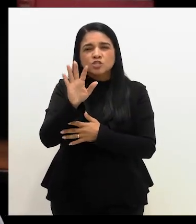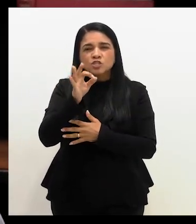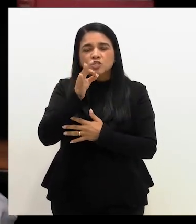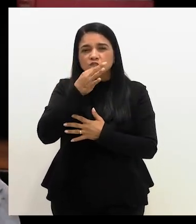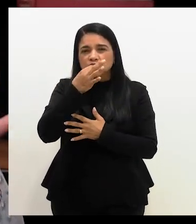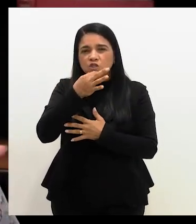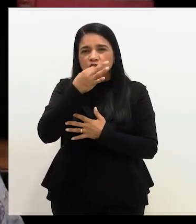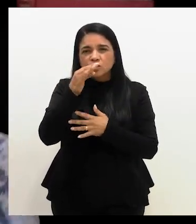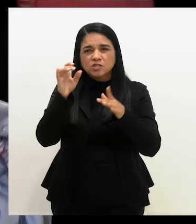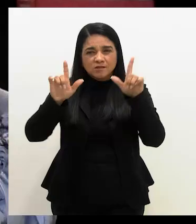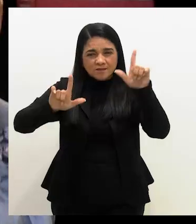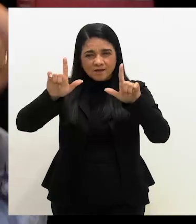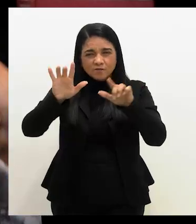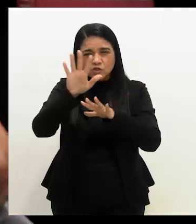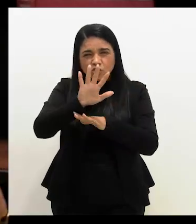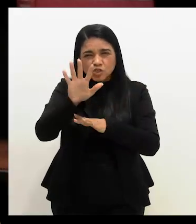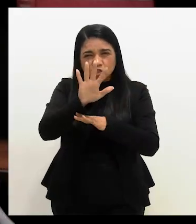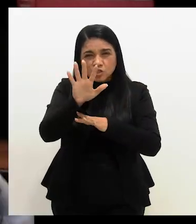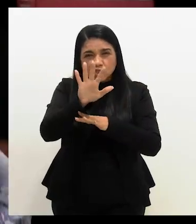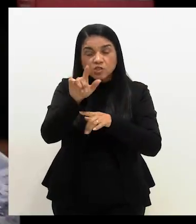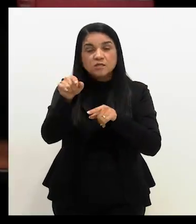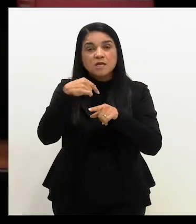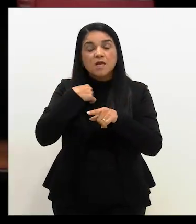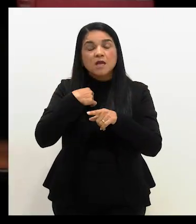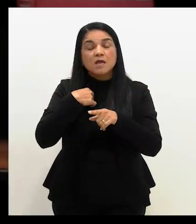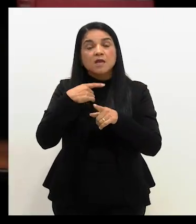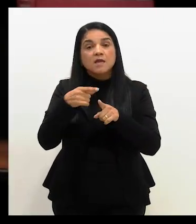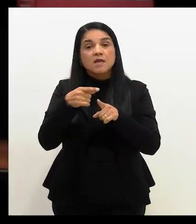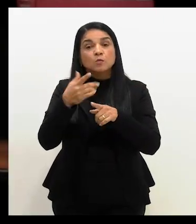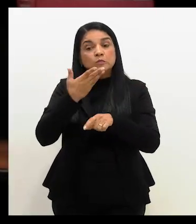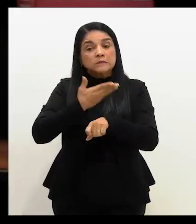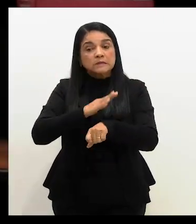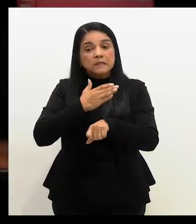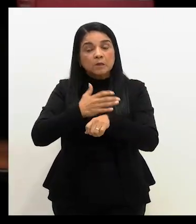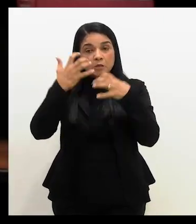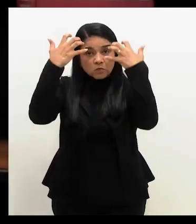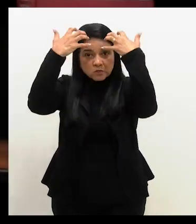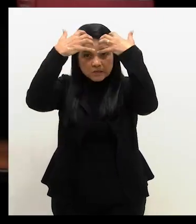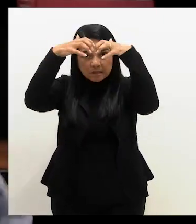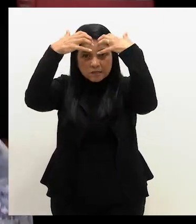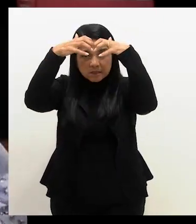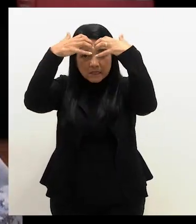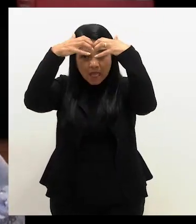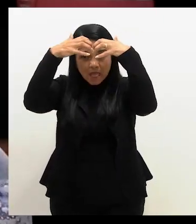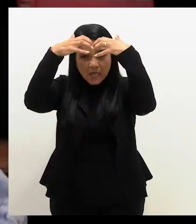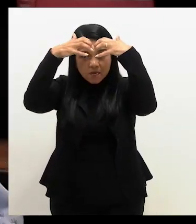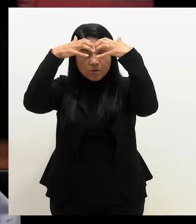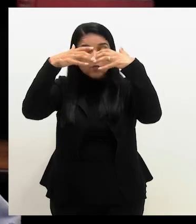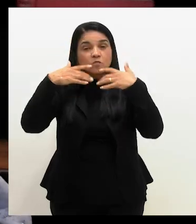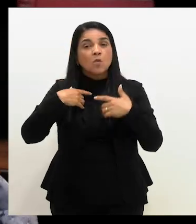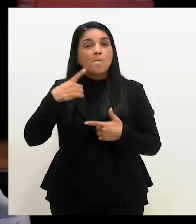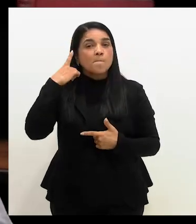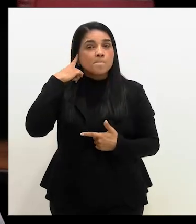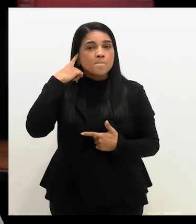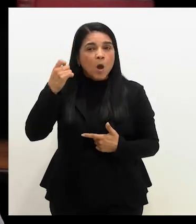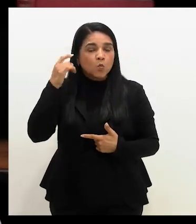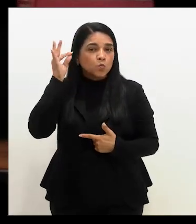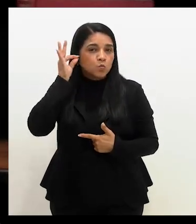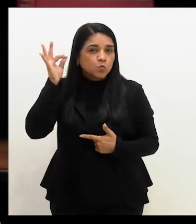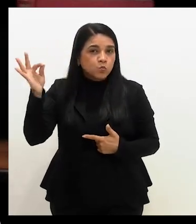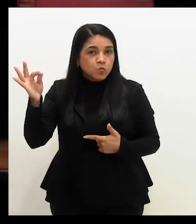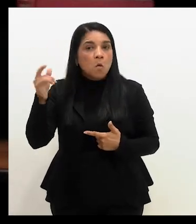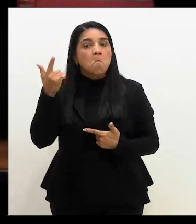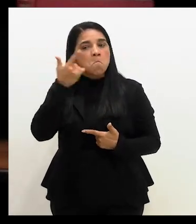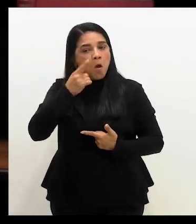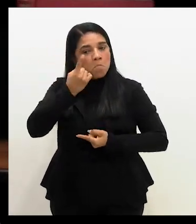barulhinho. Isso, porque isso mascara o zumbido. E isso é um treinamento para o nosso cérebro entender que o barulho do